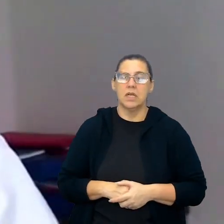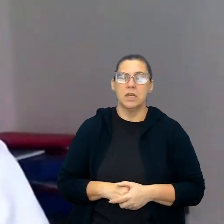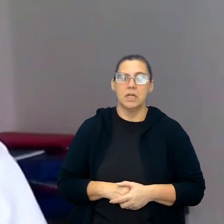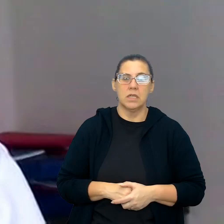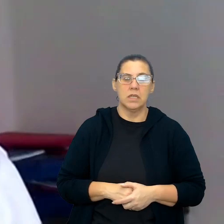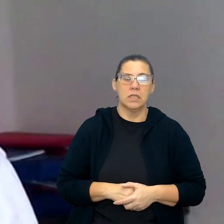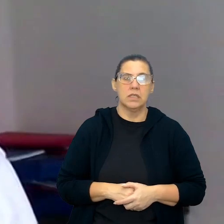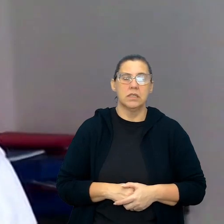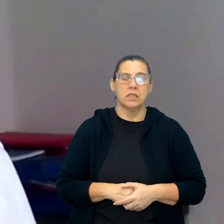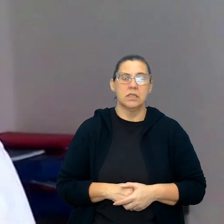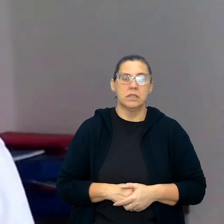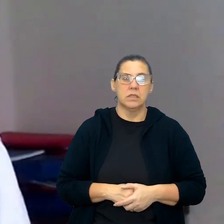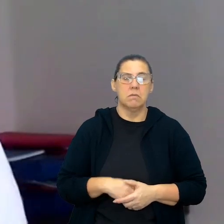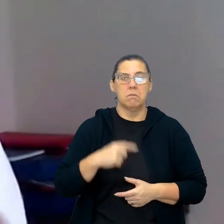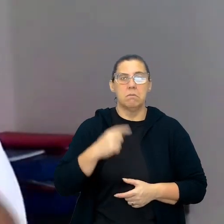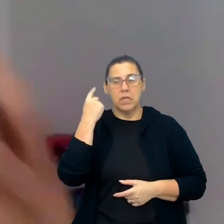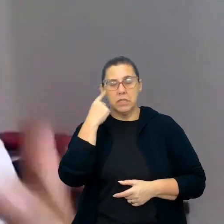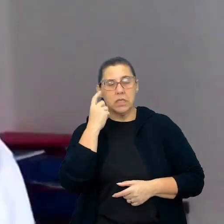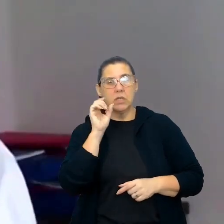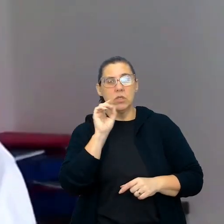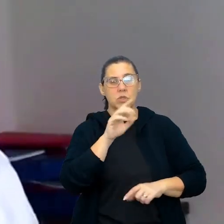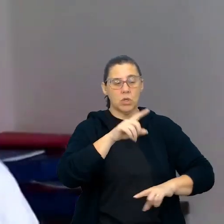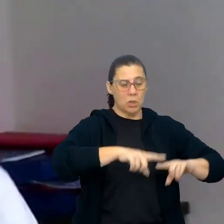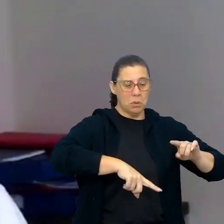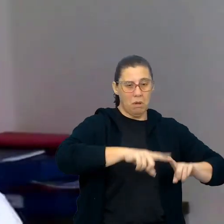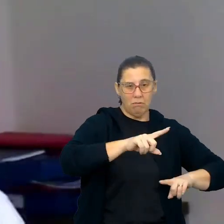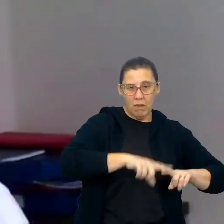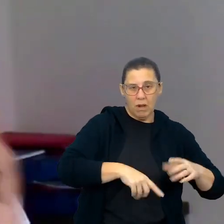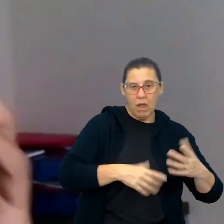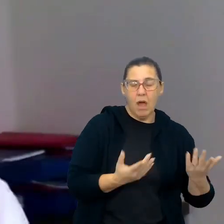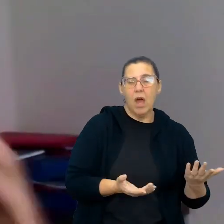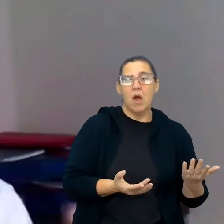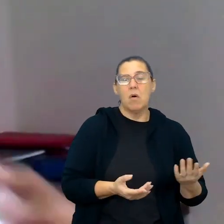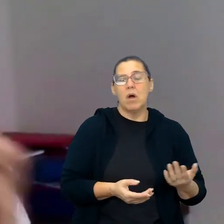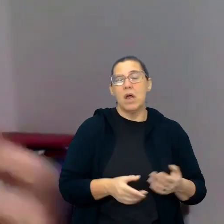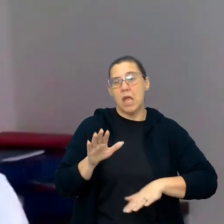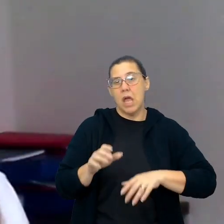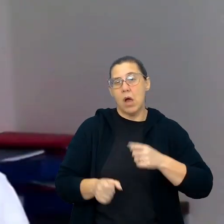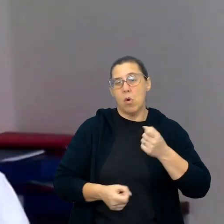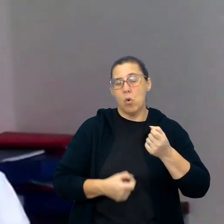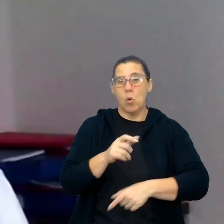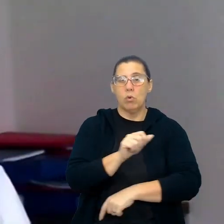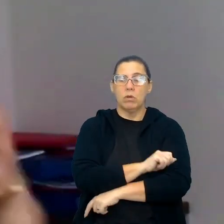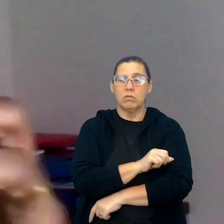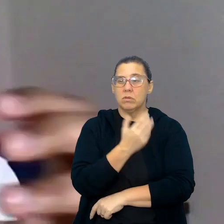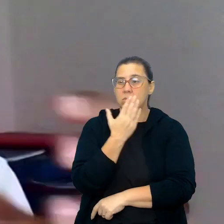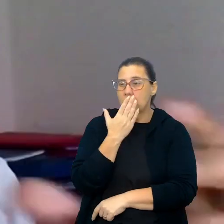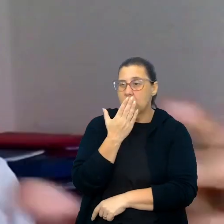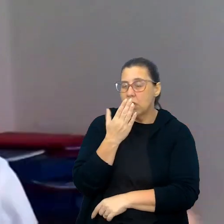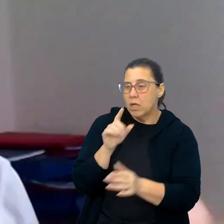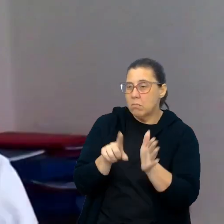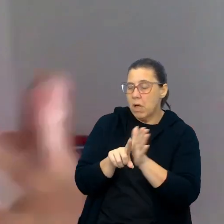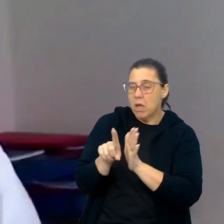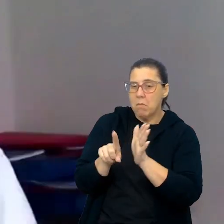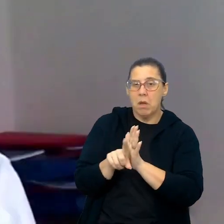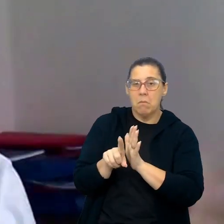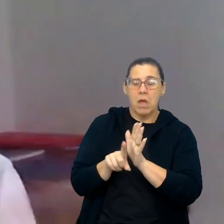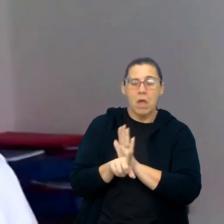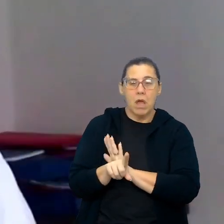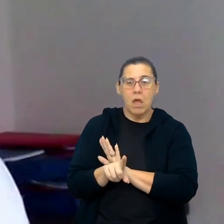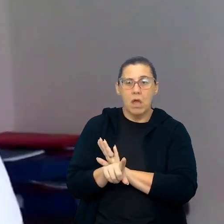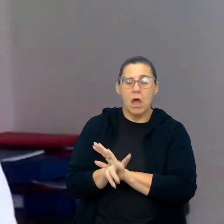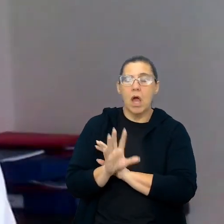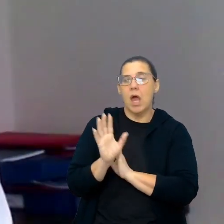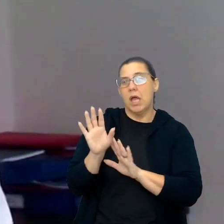com o material e os nossos estudantes às vezes pedem algumas coisas mais específicas, e aí vai de